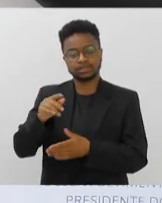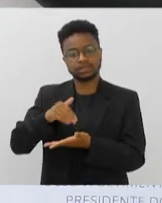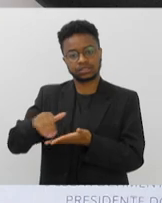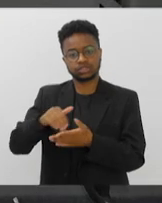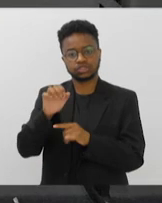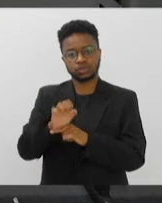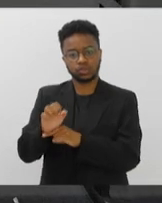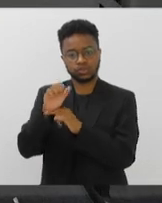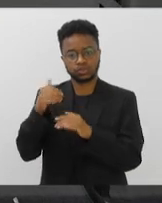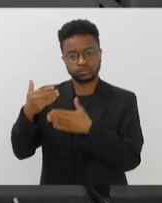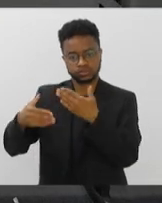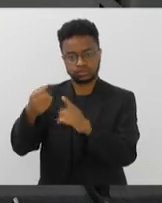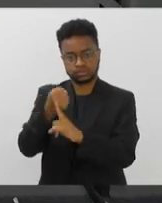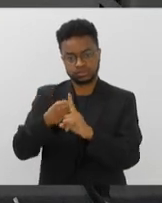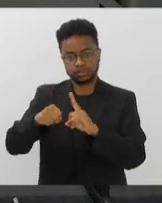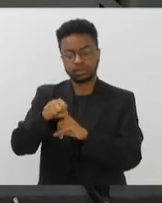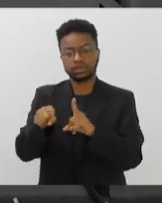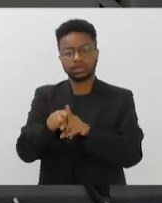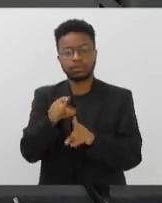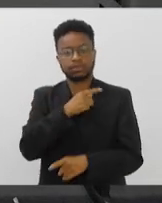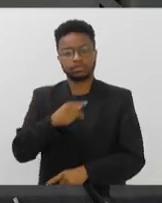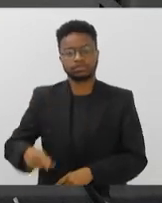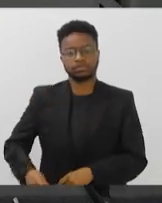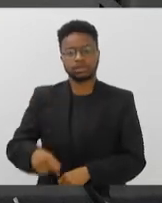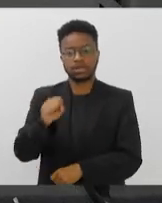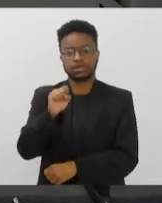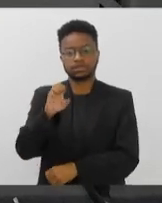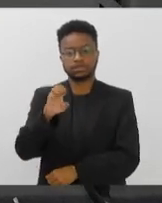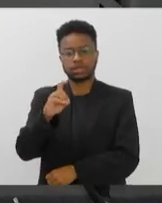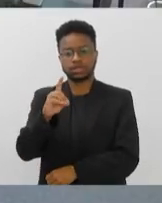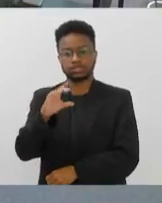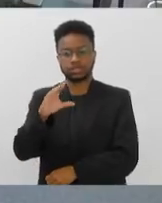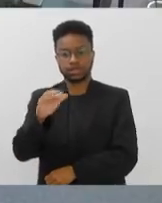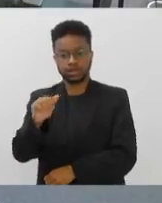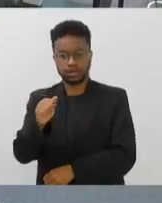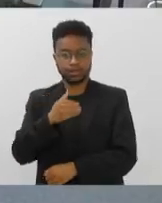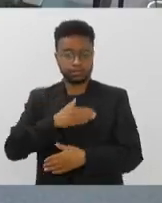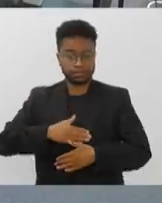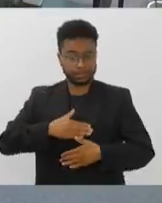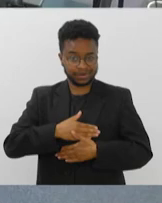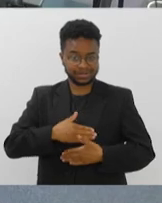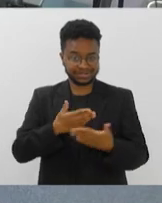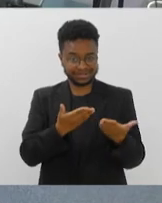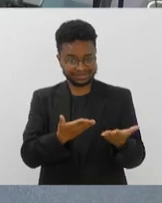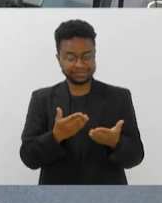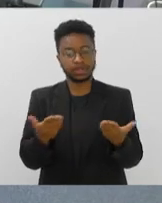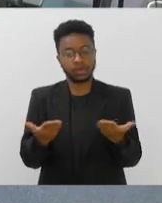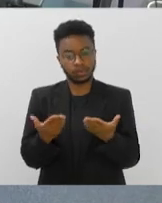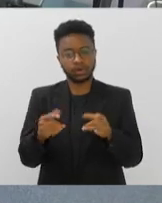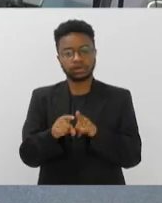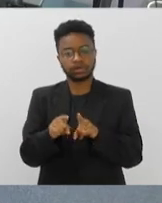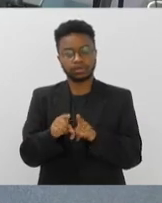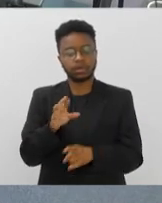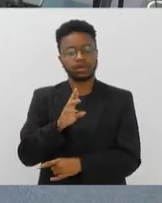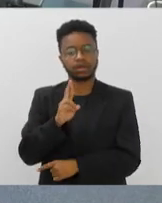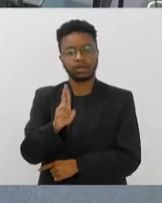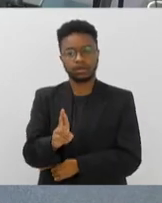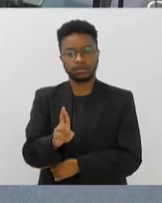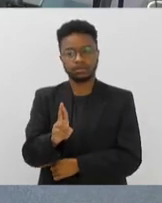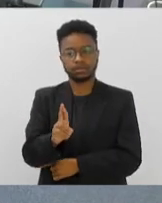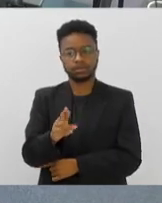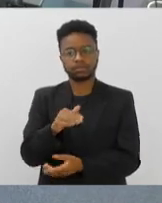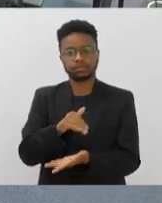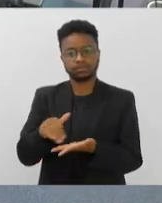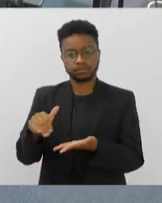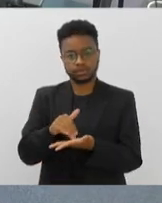presidente do sedc Prazer Dr Artur nesse nesse momento também o Dr Artur representa a